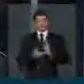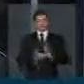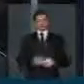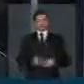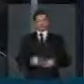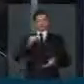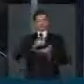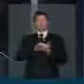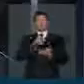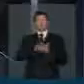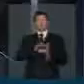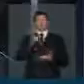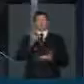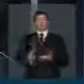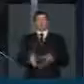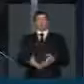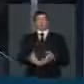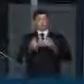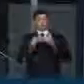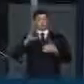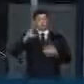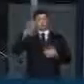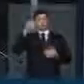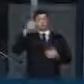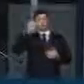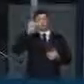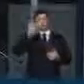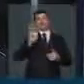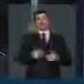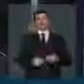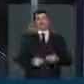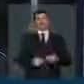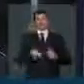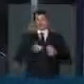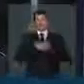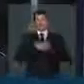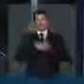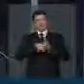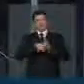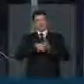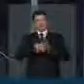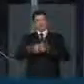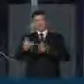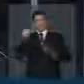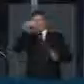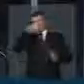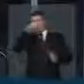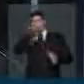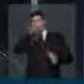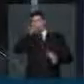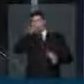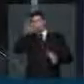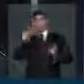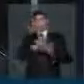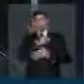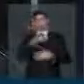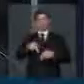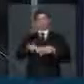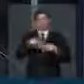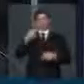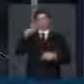e protocolamos um pedido de CPI para investigar os abusos cometidos